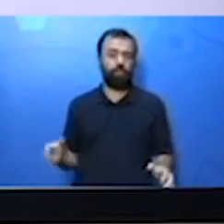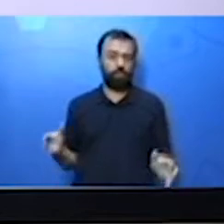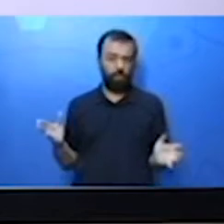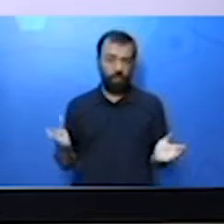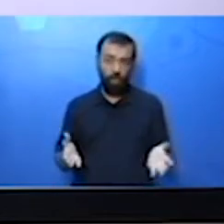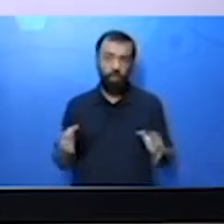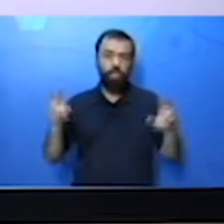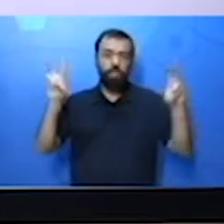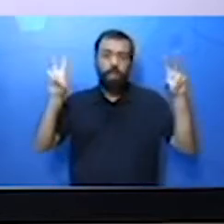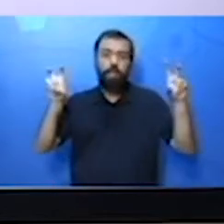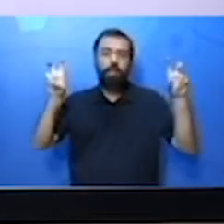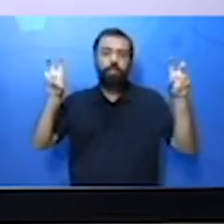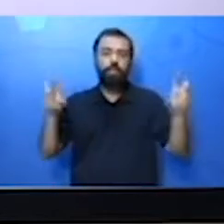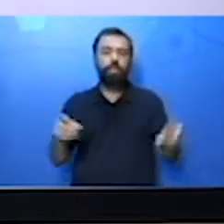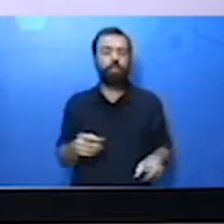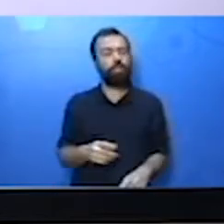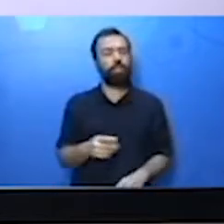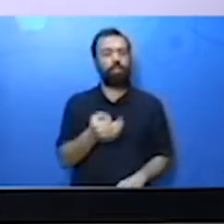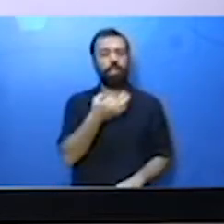Automedicação.